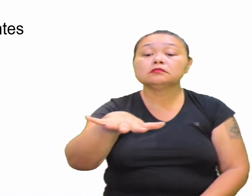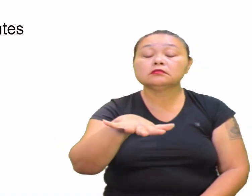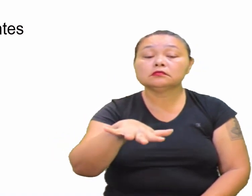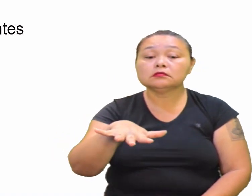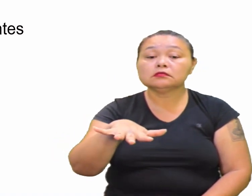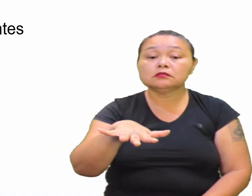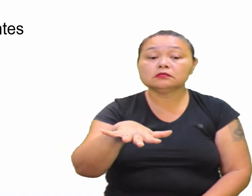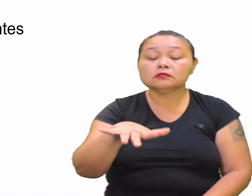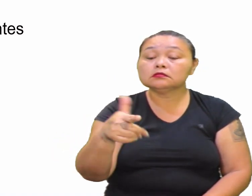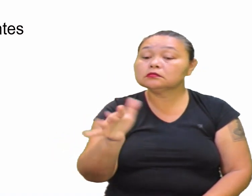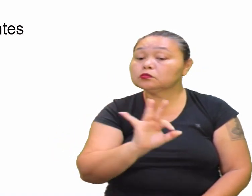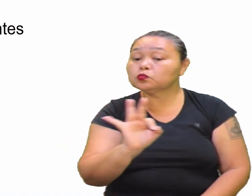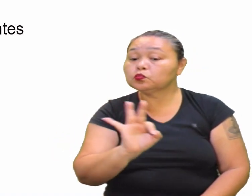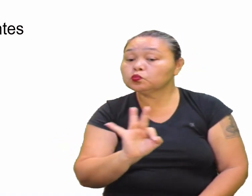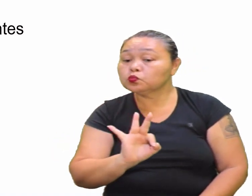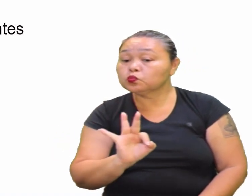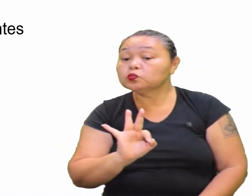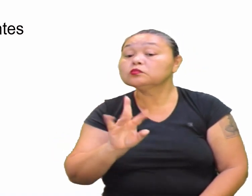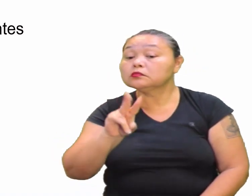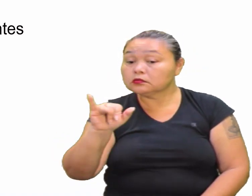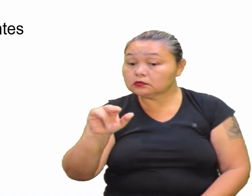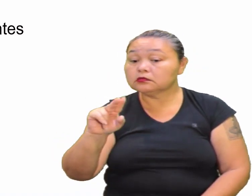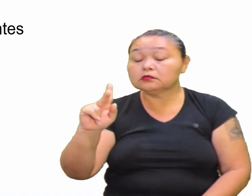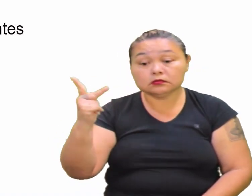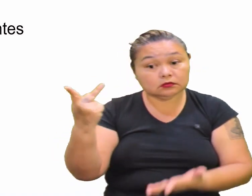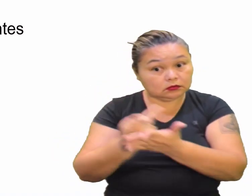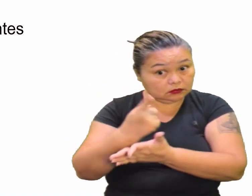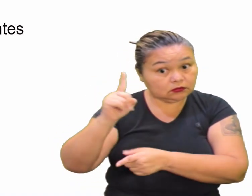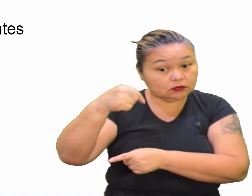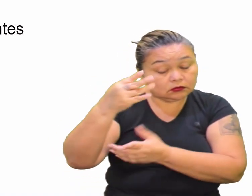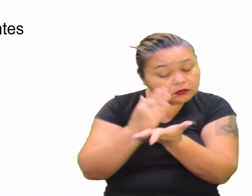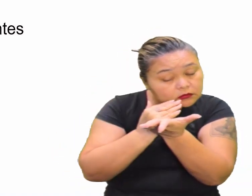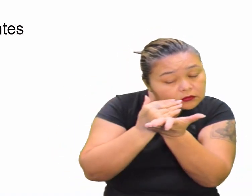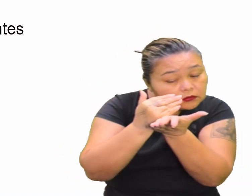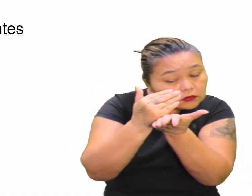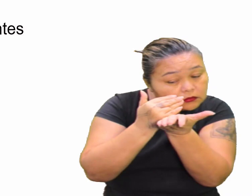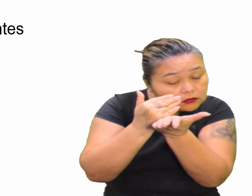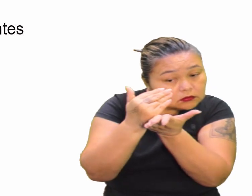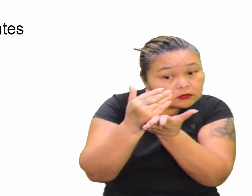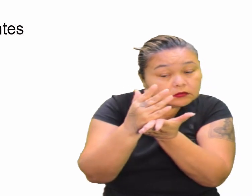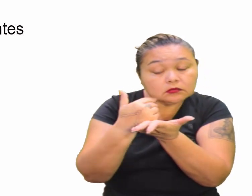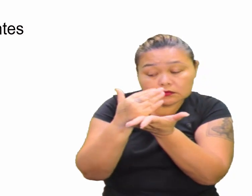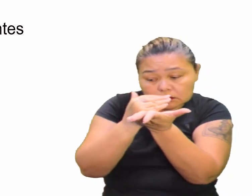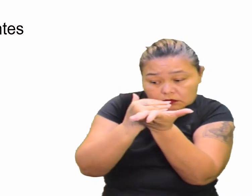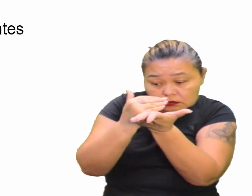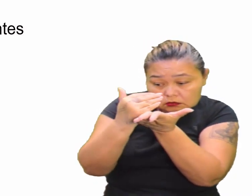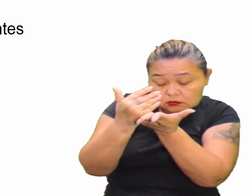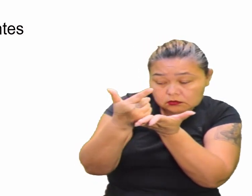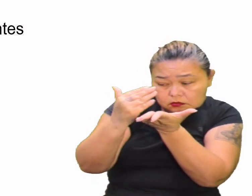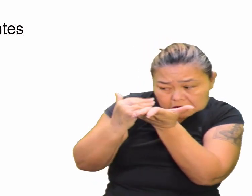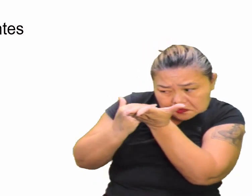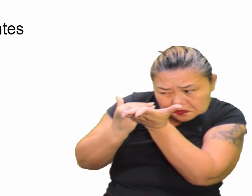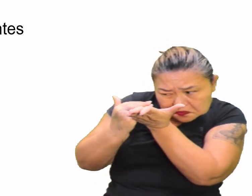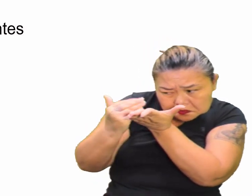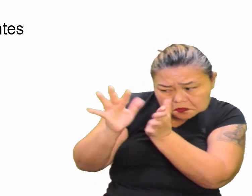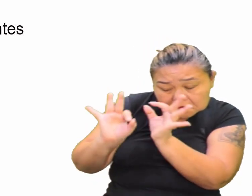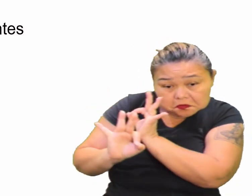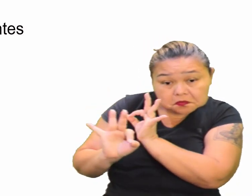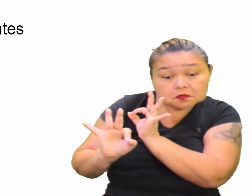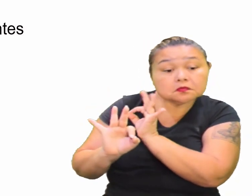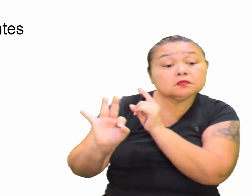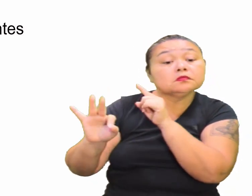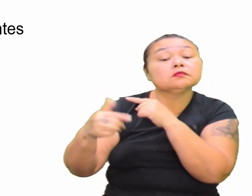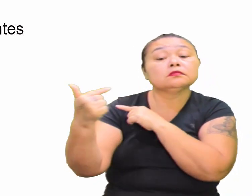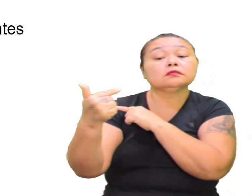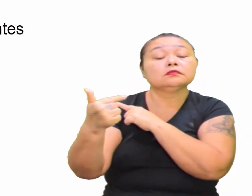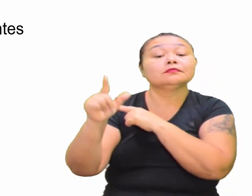algo que ainda não ocorreu, que vai ocorrer, está iniciando, está começando do zero, do início mesmo, do zero.